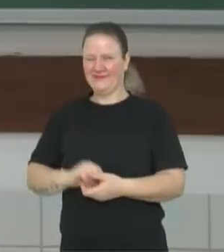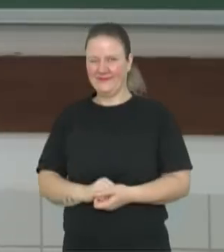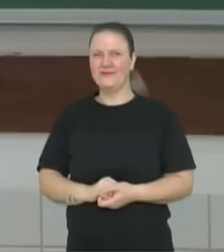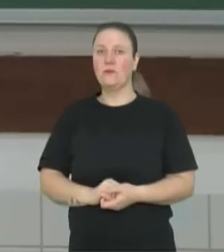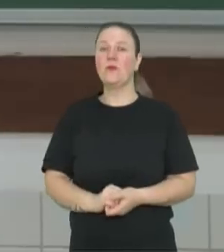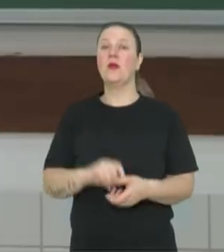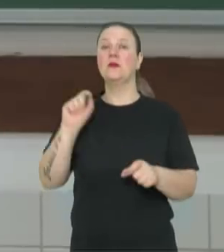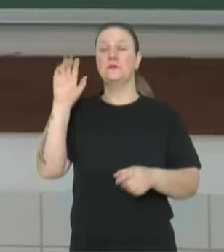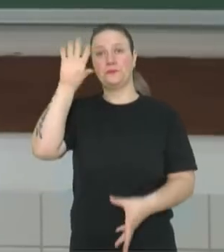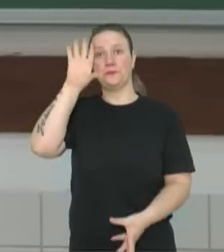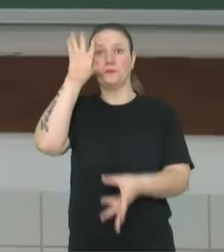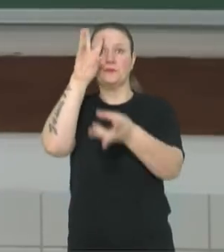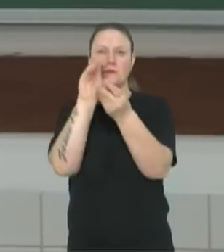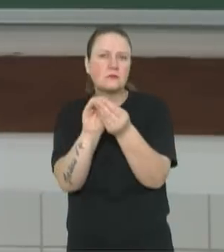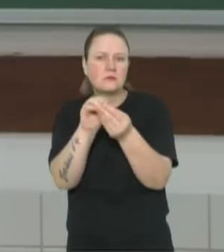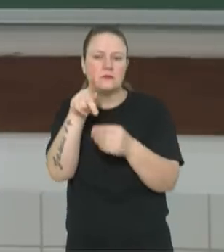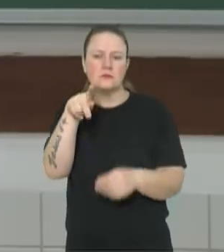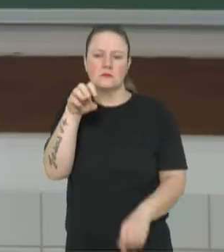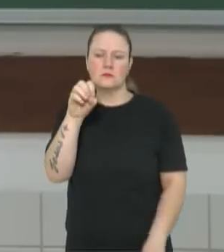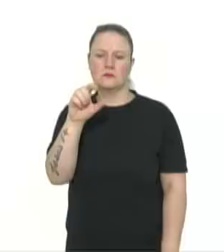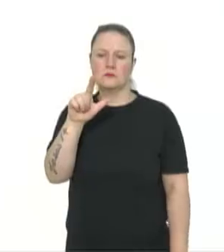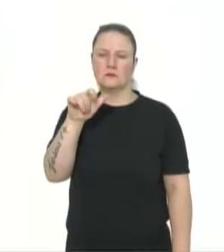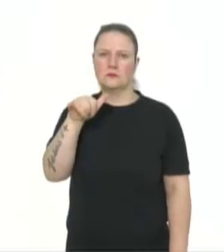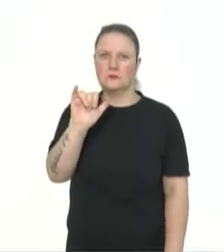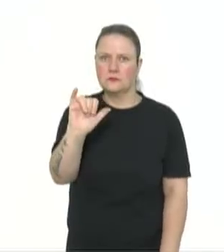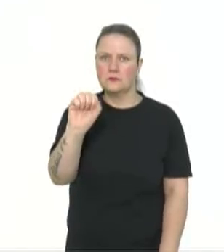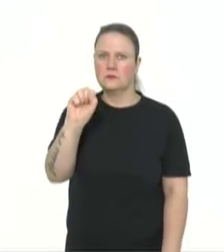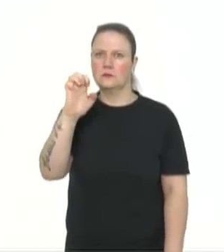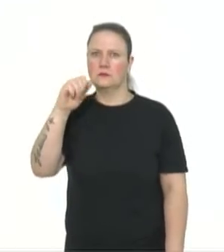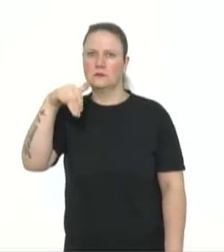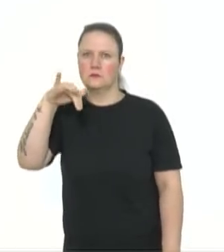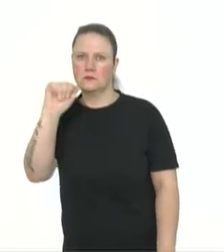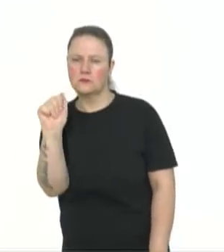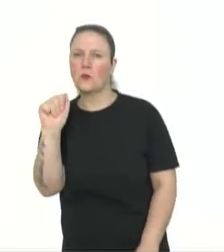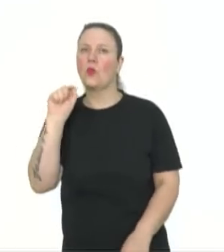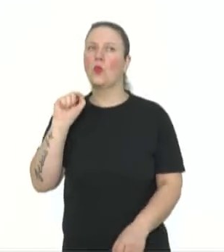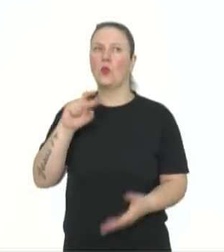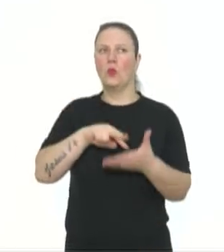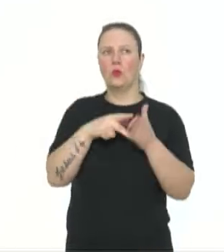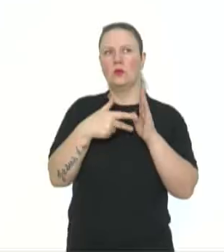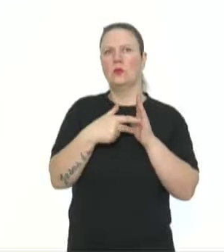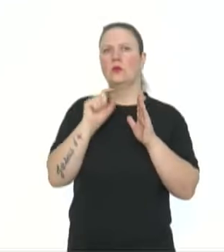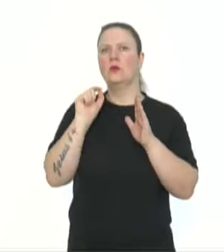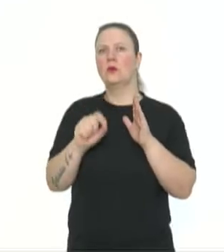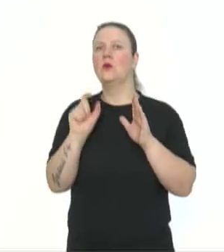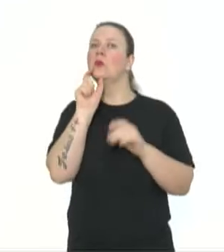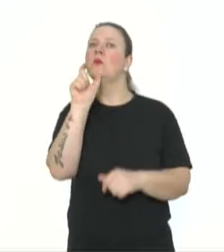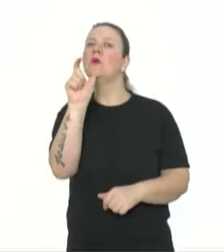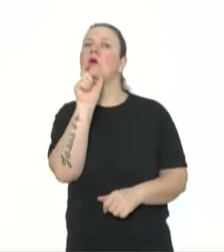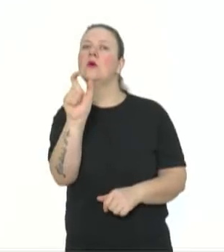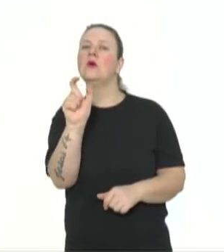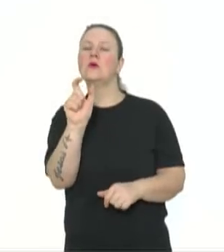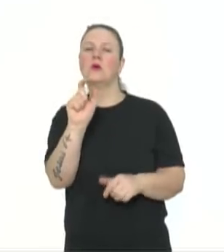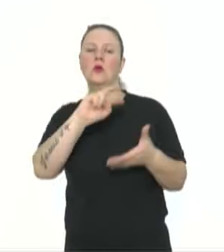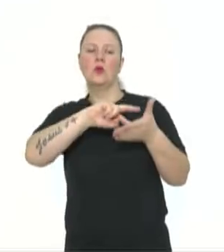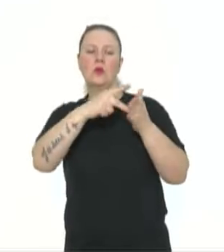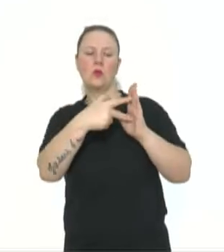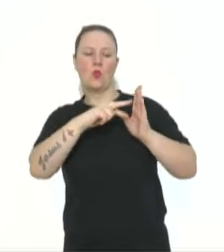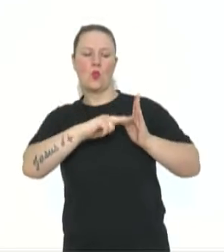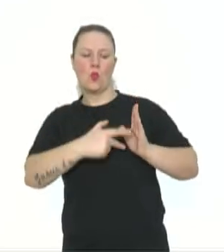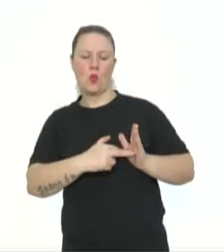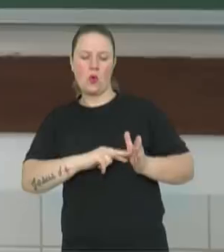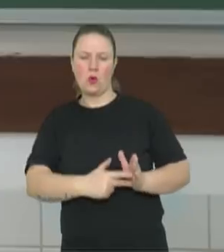com isso, a gente entende que polissemia é o nome que damos para o fato de uma determinada palavra ter vários